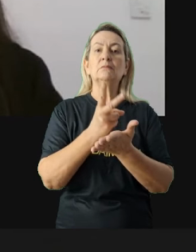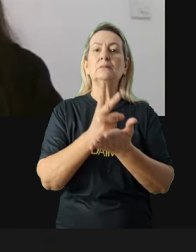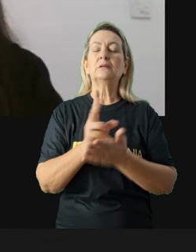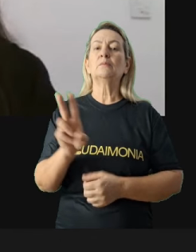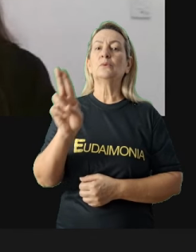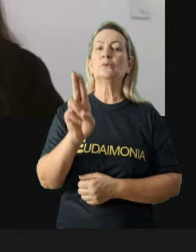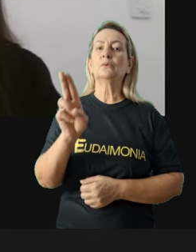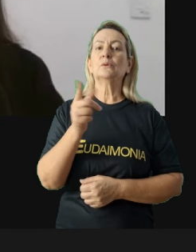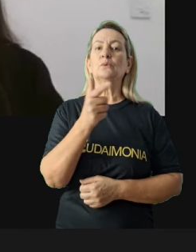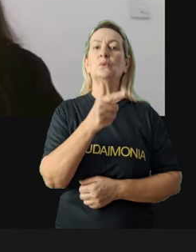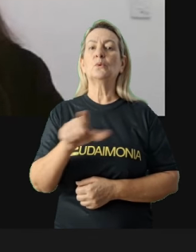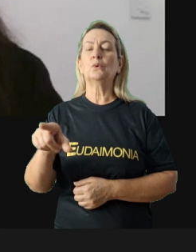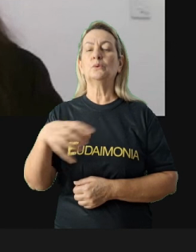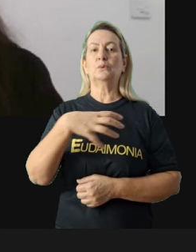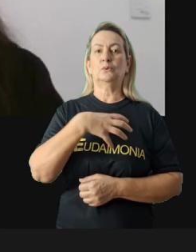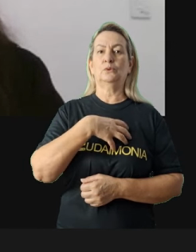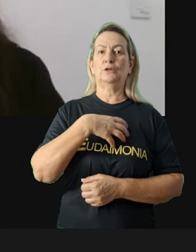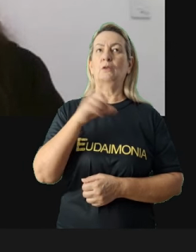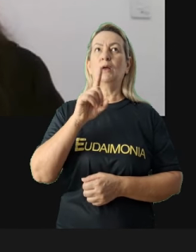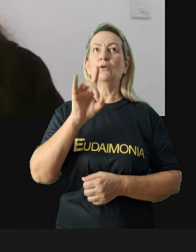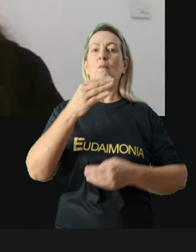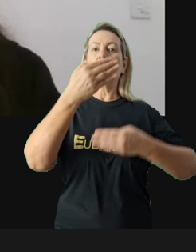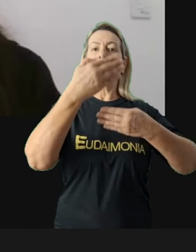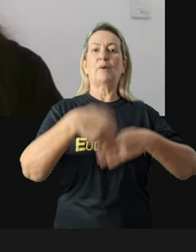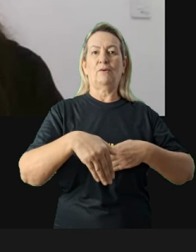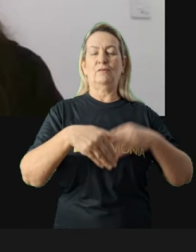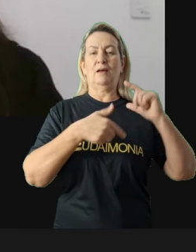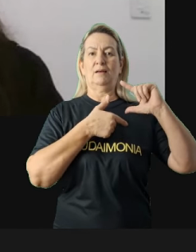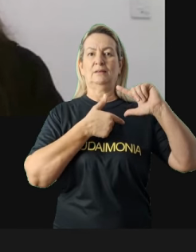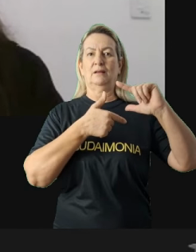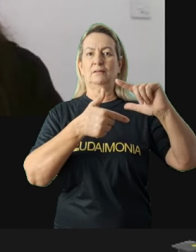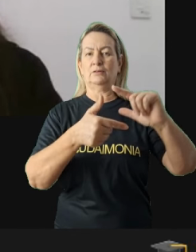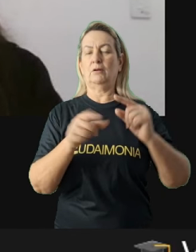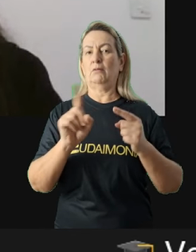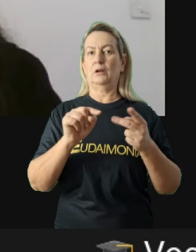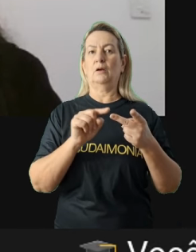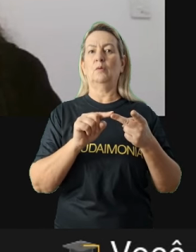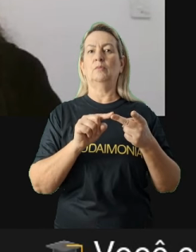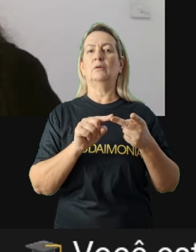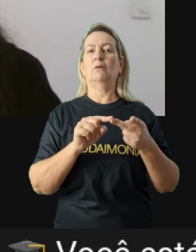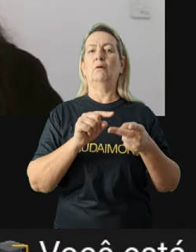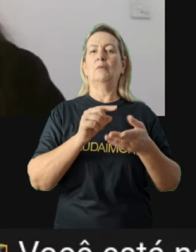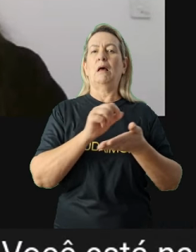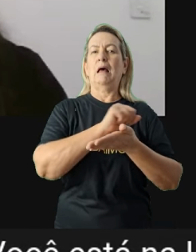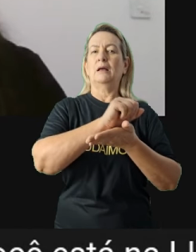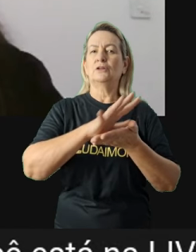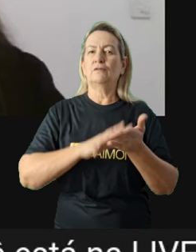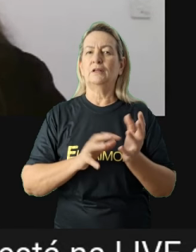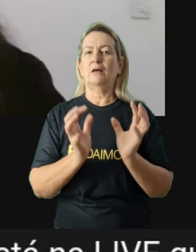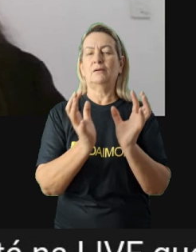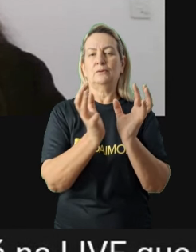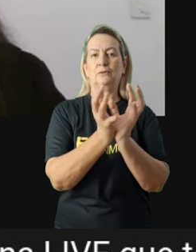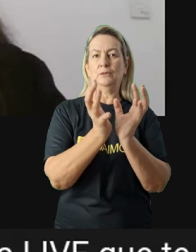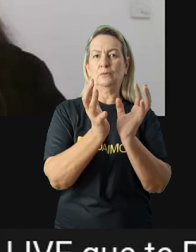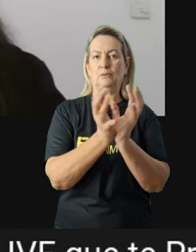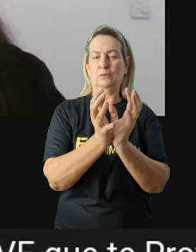procuram avaliar sempre utilizando outras formas para além das provas tradicionais. Então,